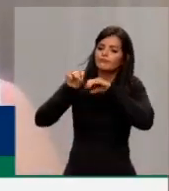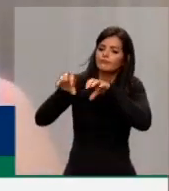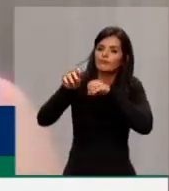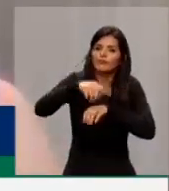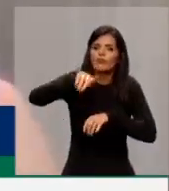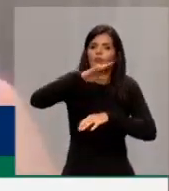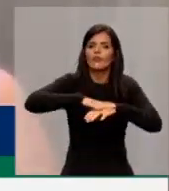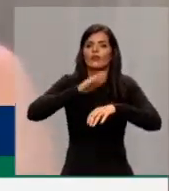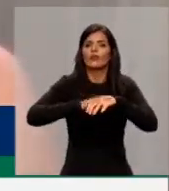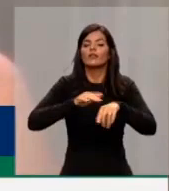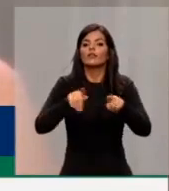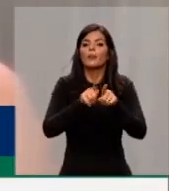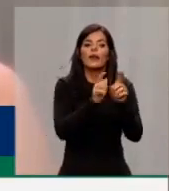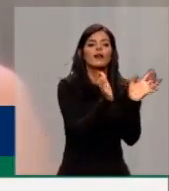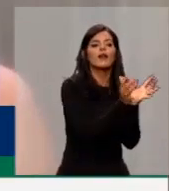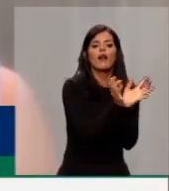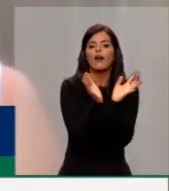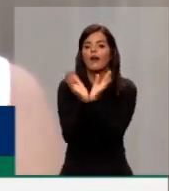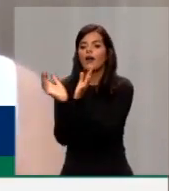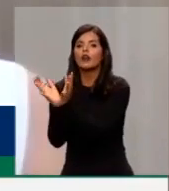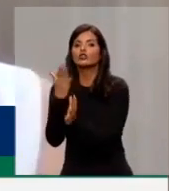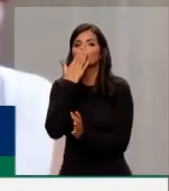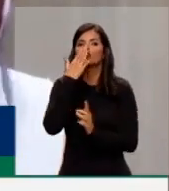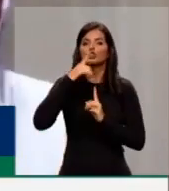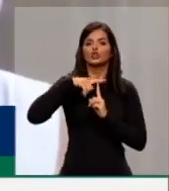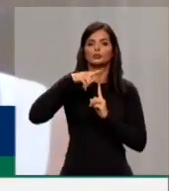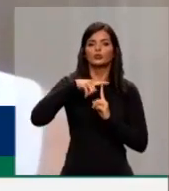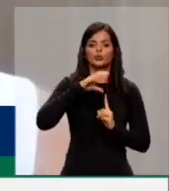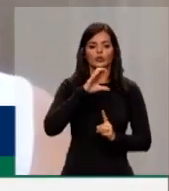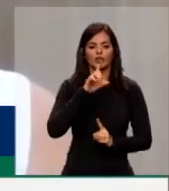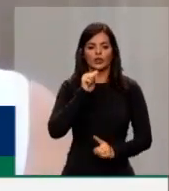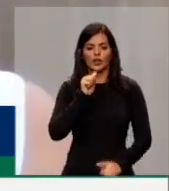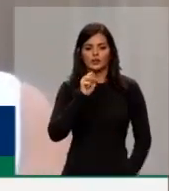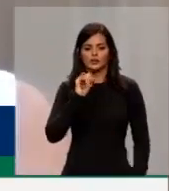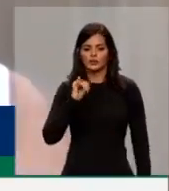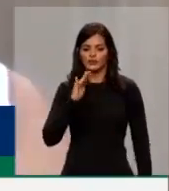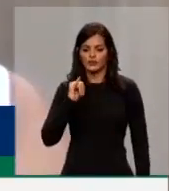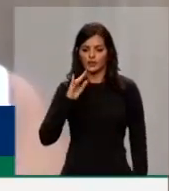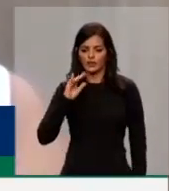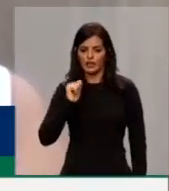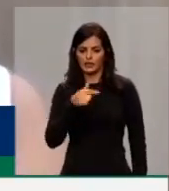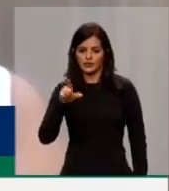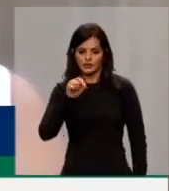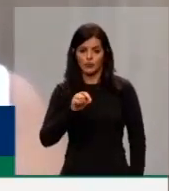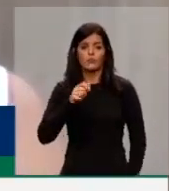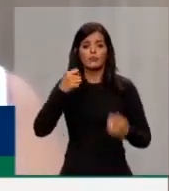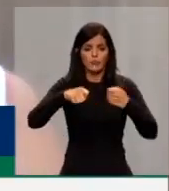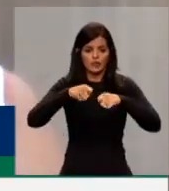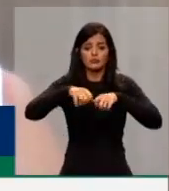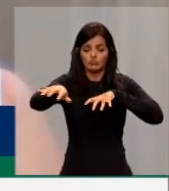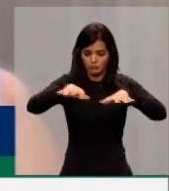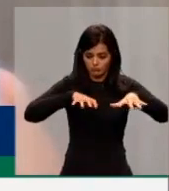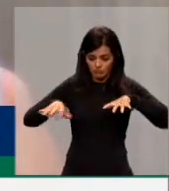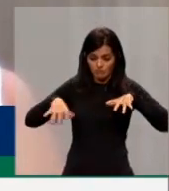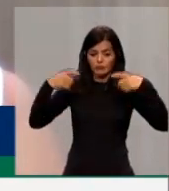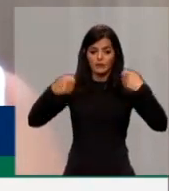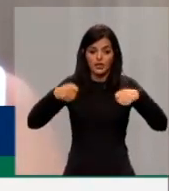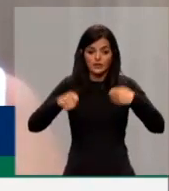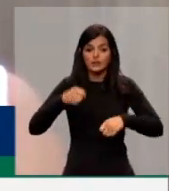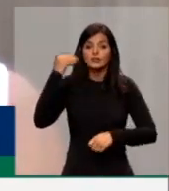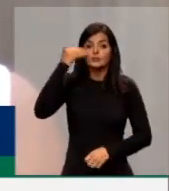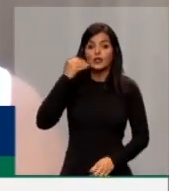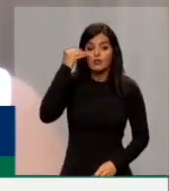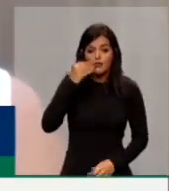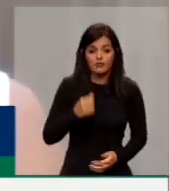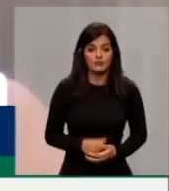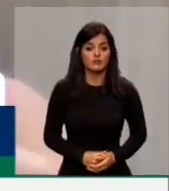ter classificação, sim, mesmo ambulatorial. Experiência vivida em Budas Artes, quando a gente foi coordenadora de saúde da população